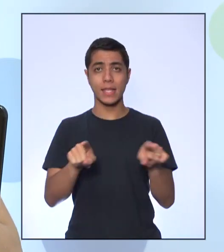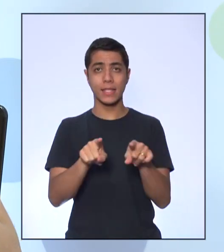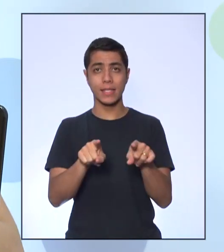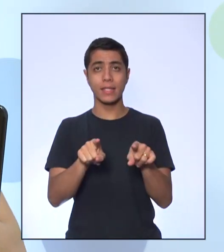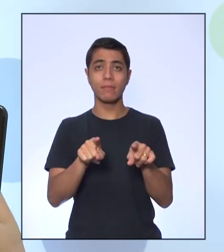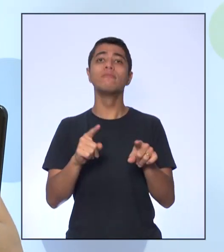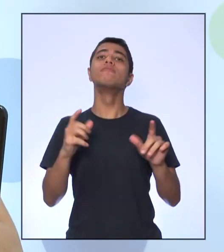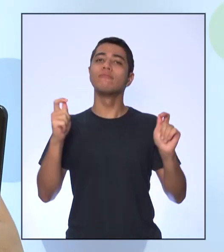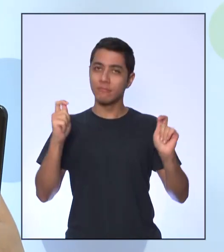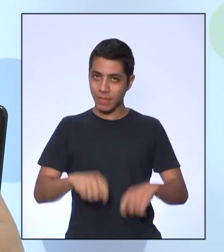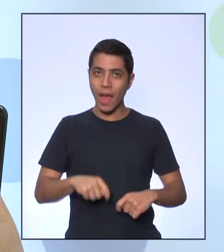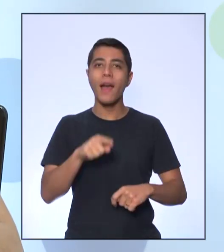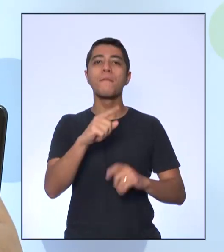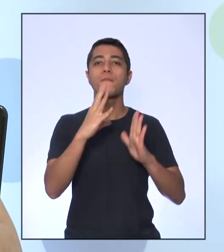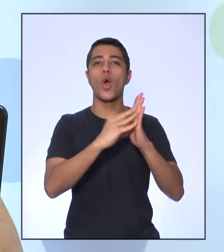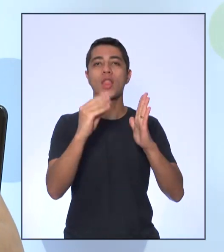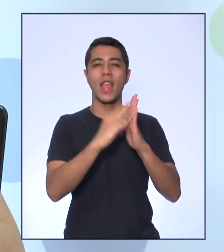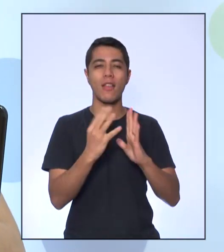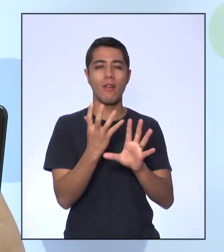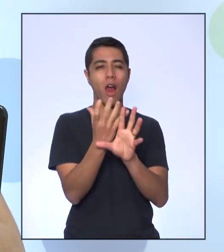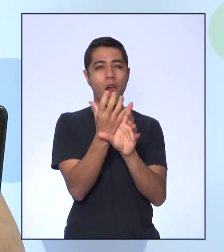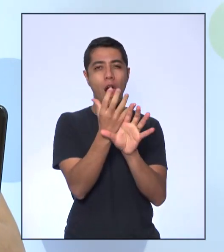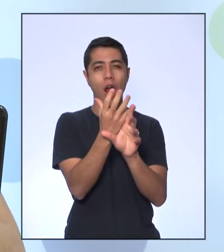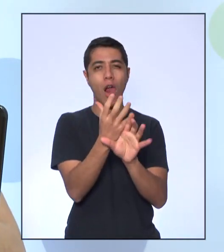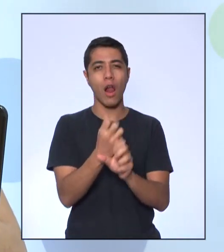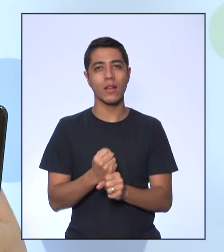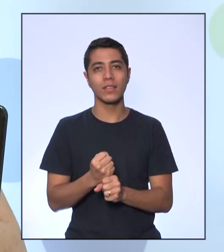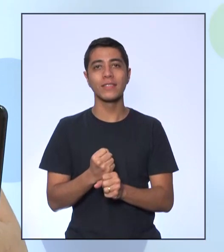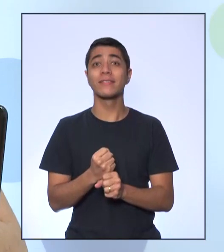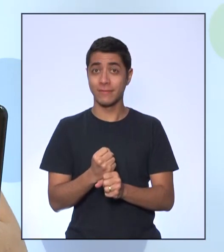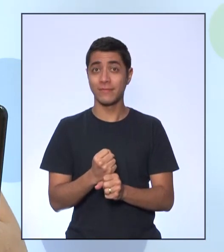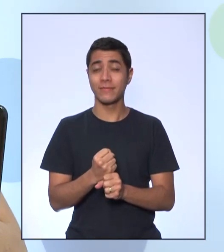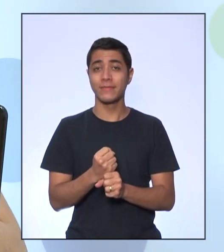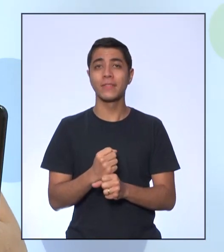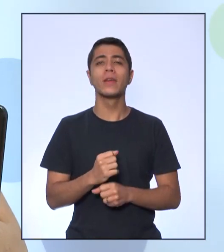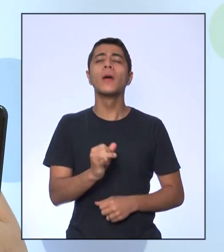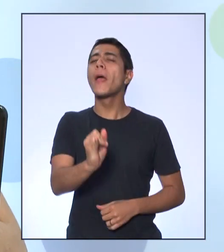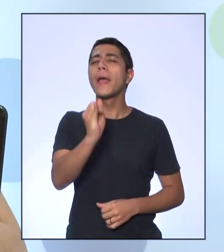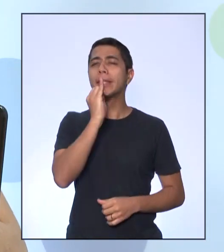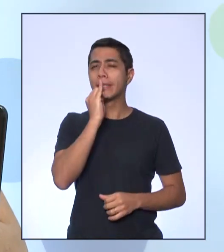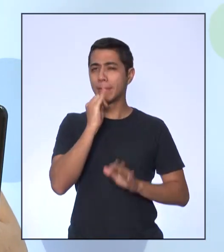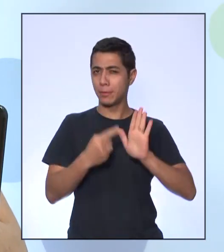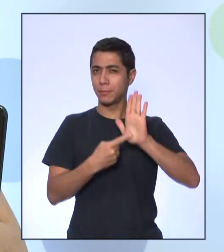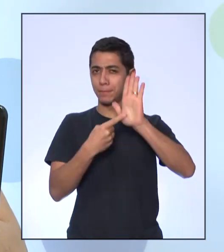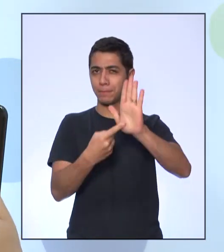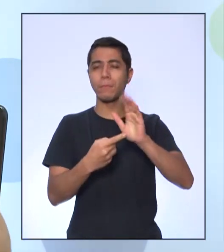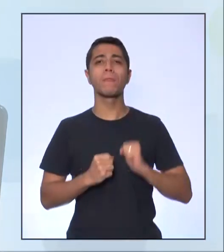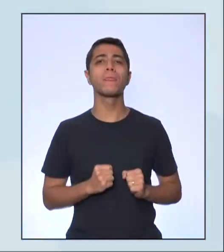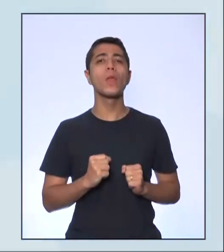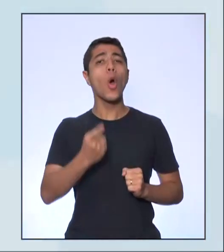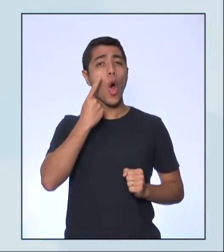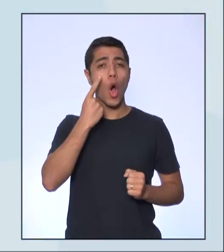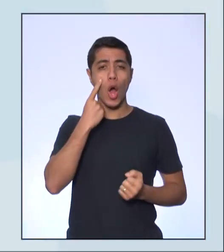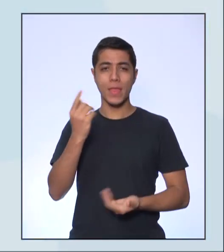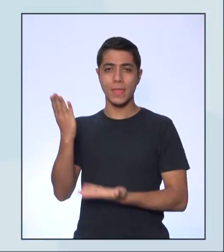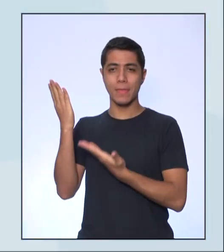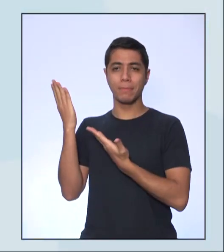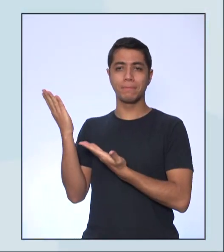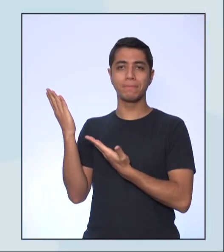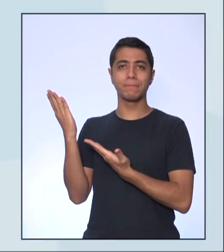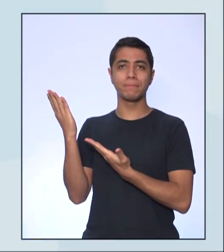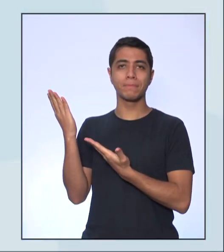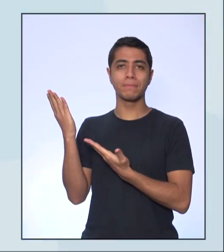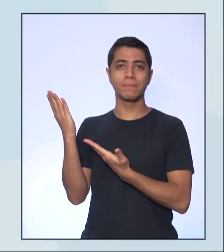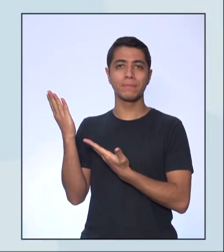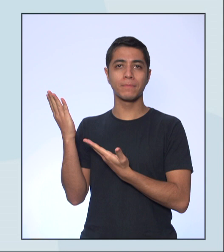Então, sempre que eu tiver uma matriz, eu resolvo nesse modelo. Vamos fazer um exemplo? Beleza. Olha aí na tela de vocês. Na tela de